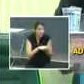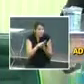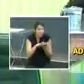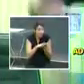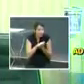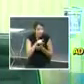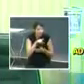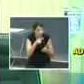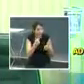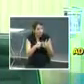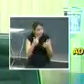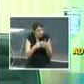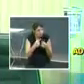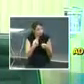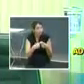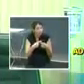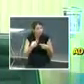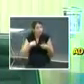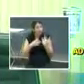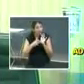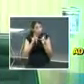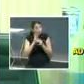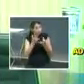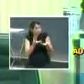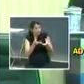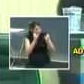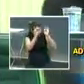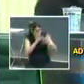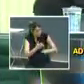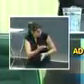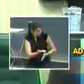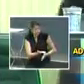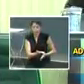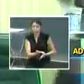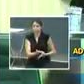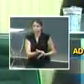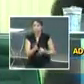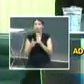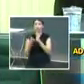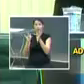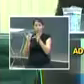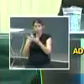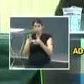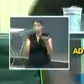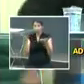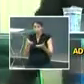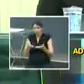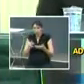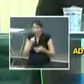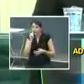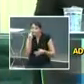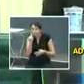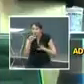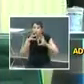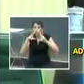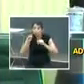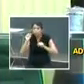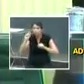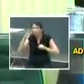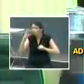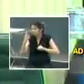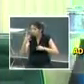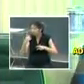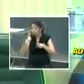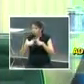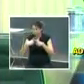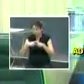manifeste nele a glória de Deus. Então eu vim aqui nesta noite para te dizer: tudo que está acontecendo contigo é porque a glória